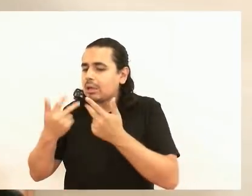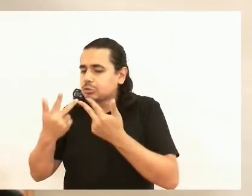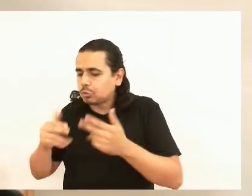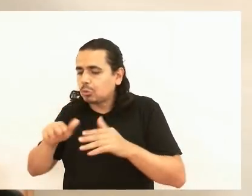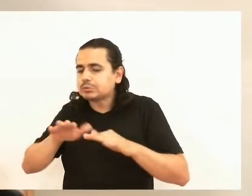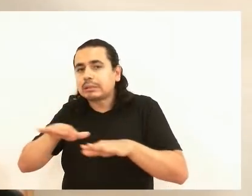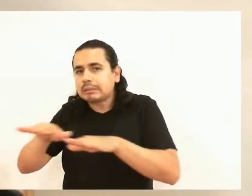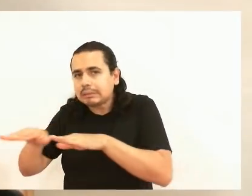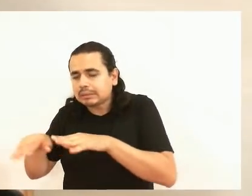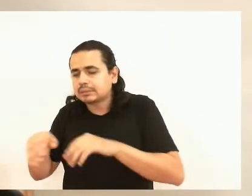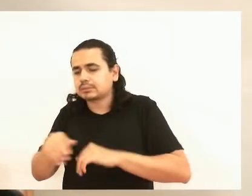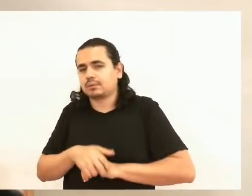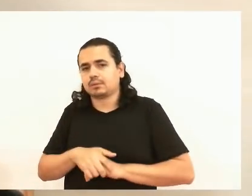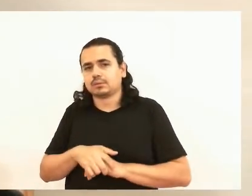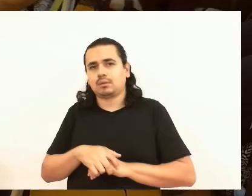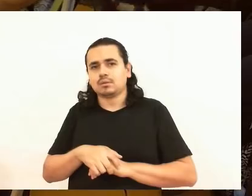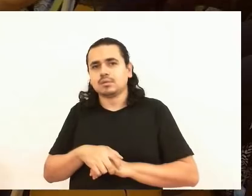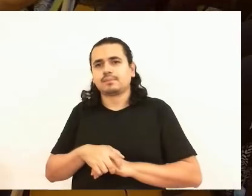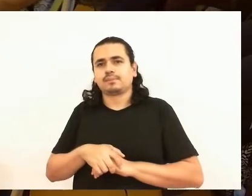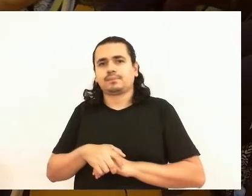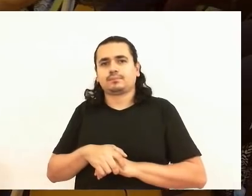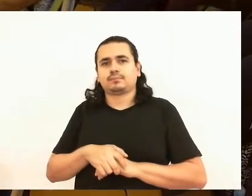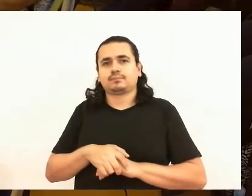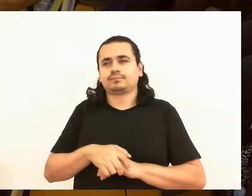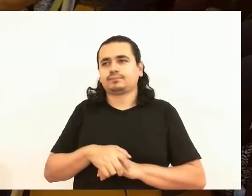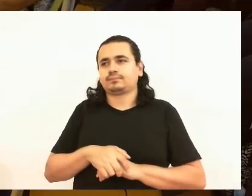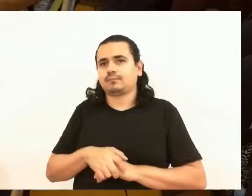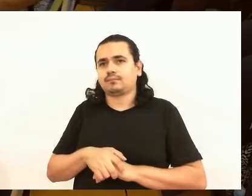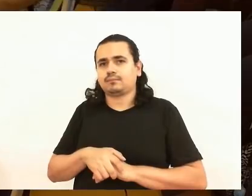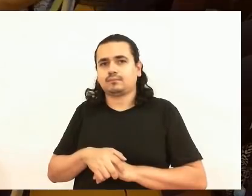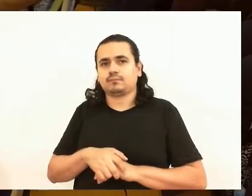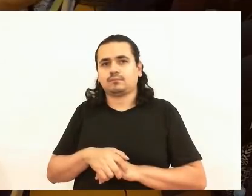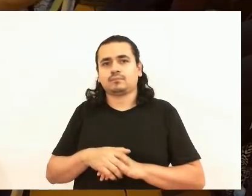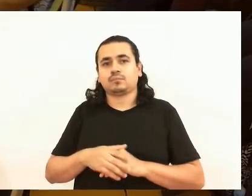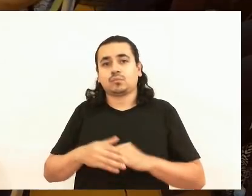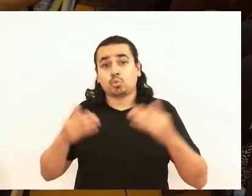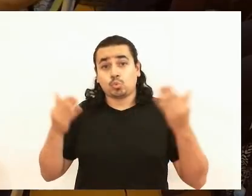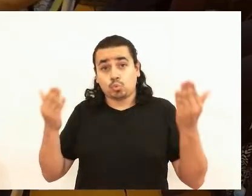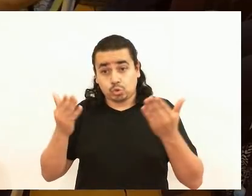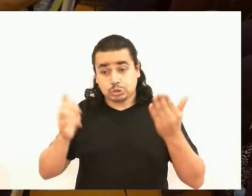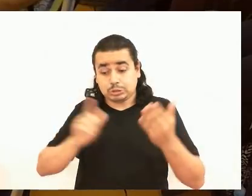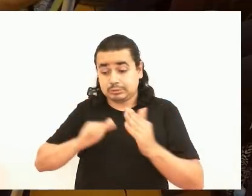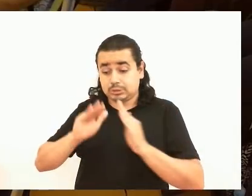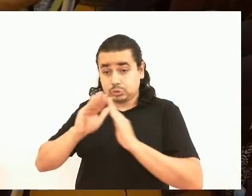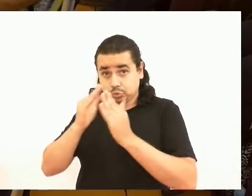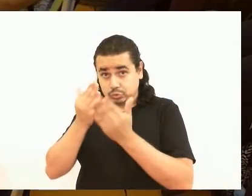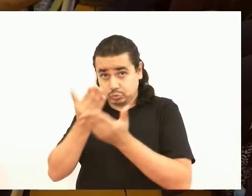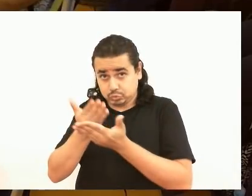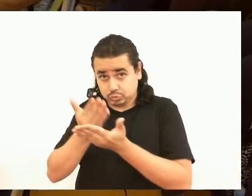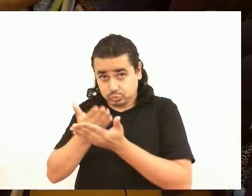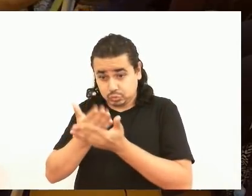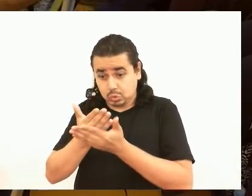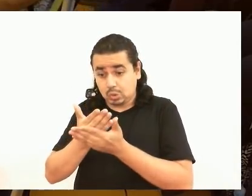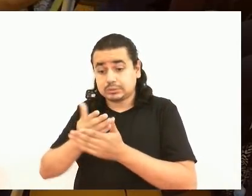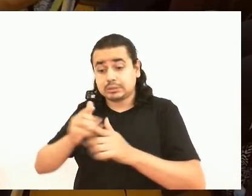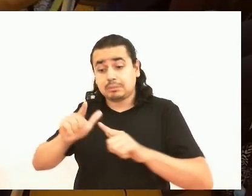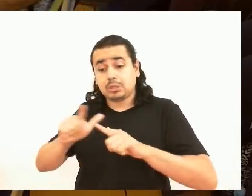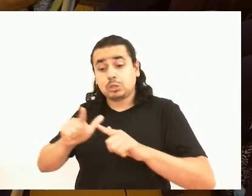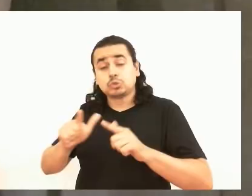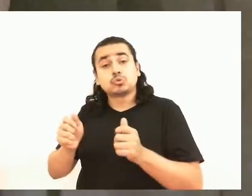crianças hoje tem escolas que estão trabalhando né com essa sala e